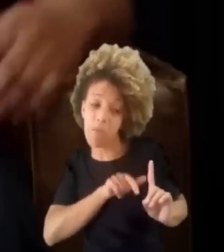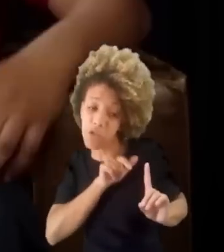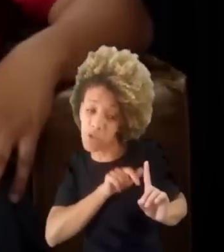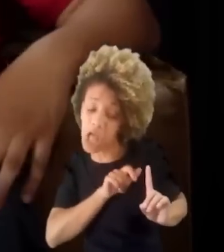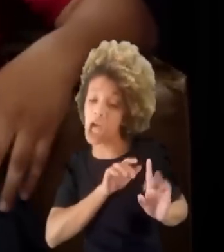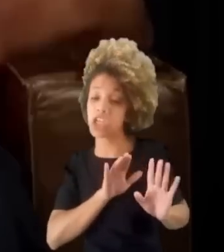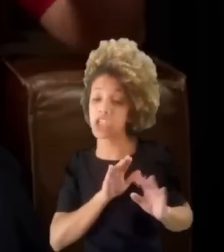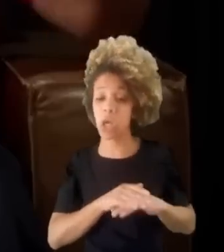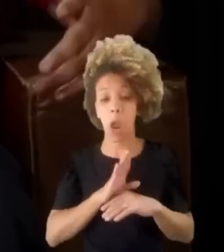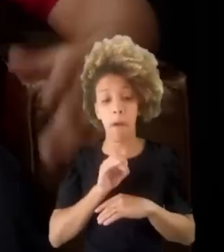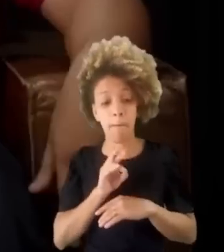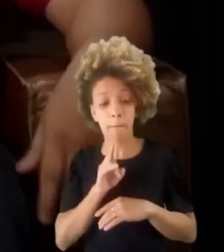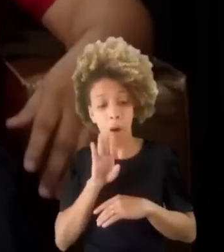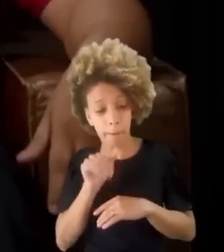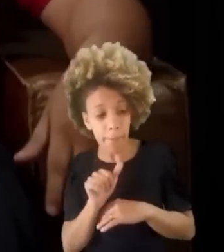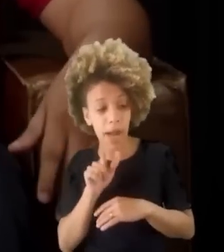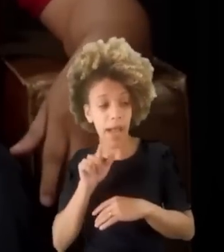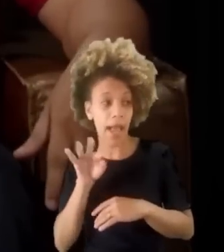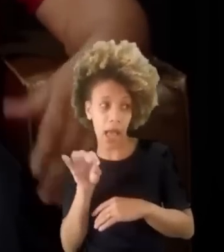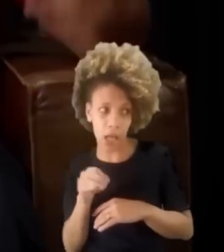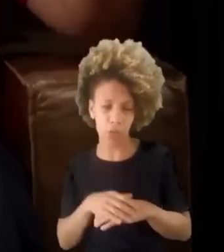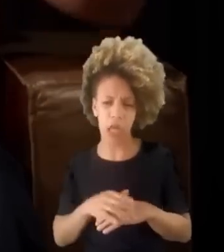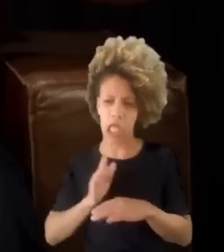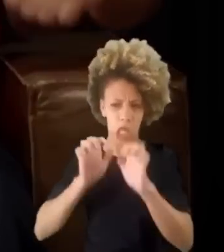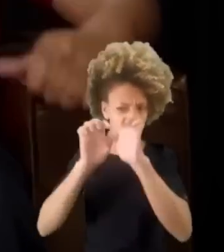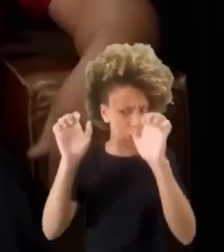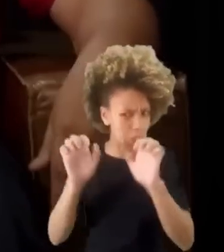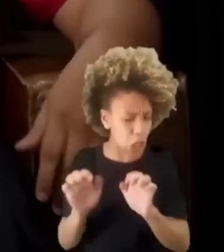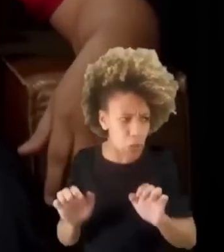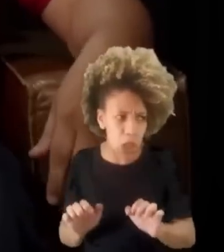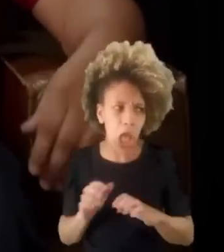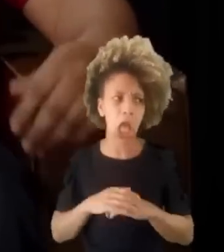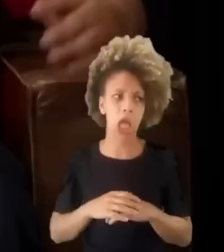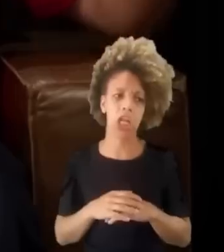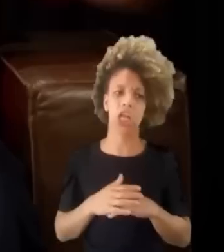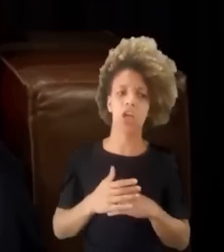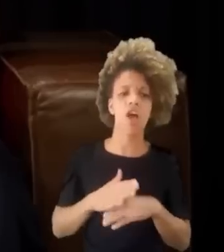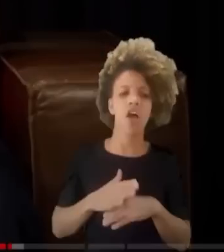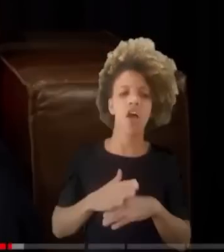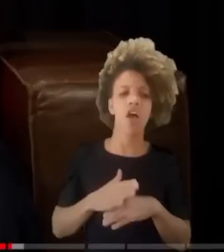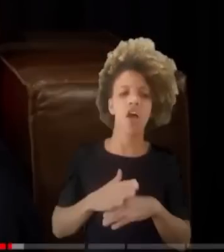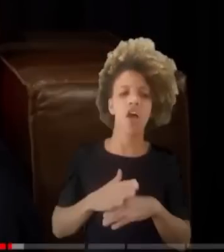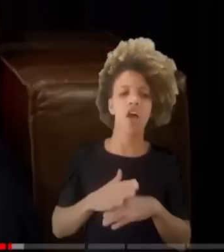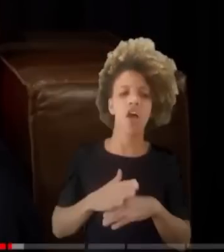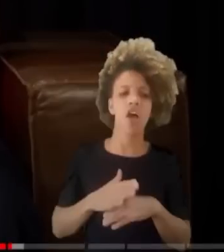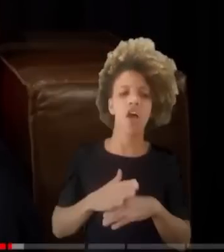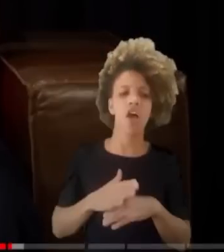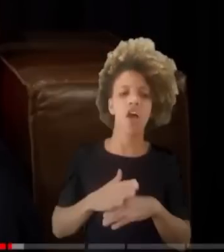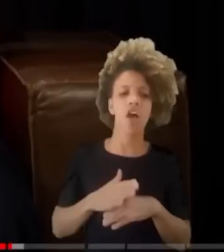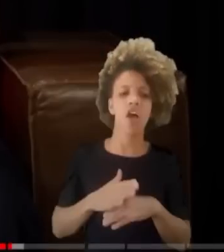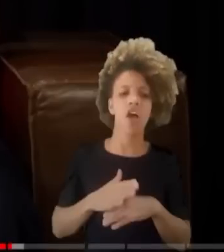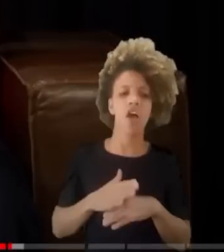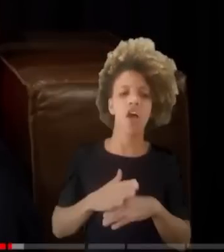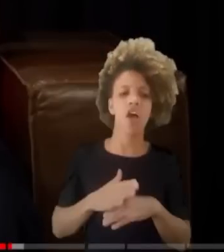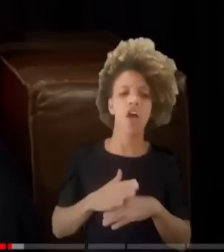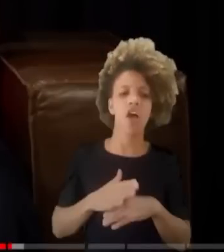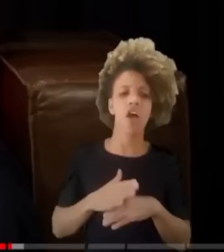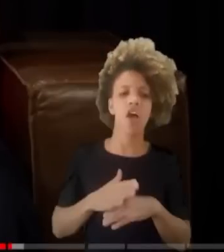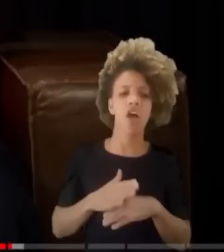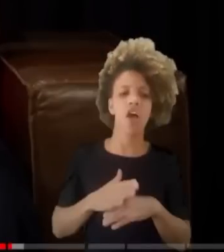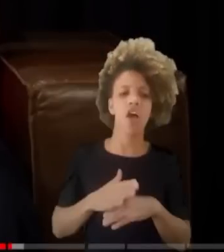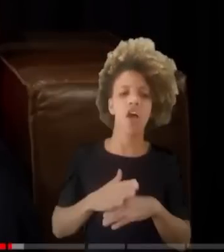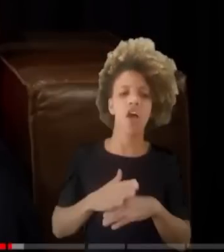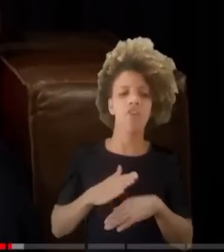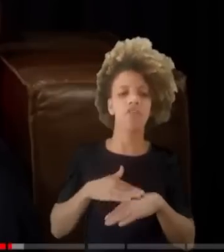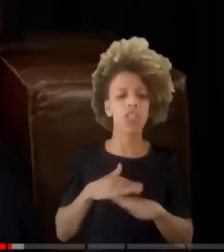um personagem aí tal é uma bagato e tem uma estátua dele e tal o negócio é mais fácil fazer ele conseguiu conectar com